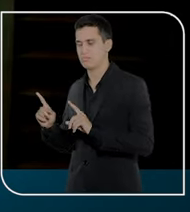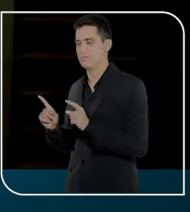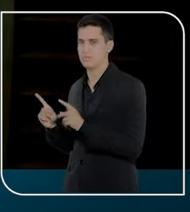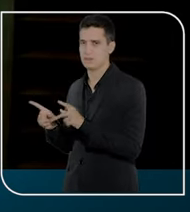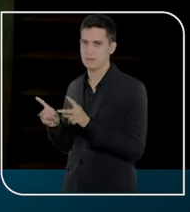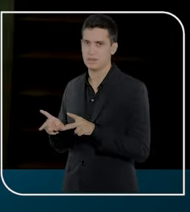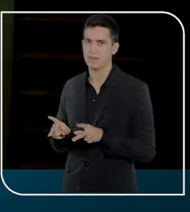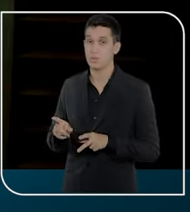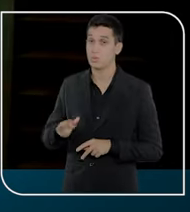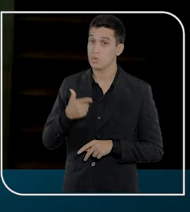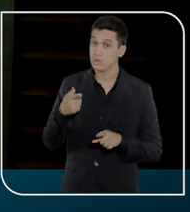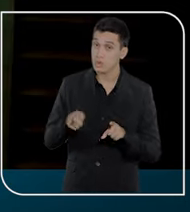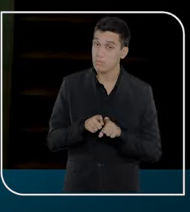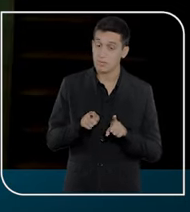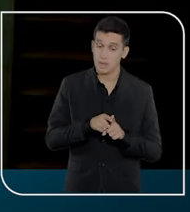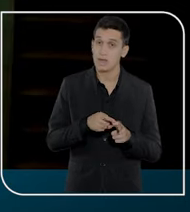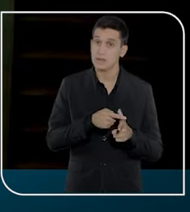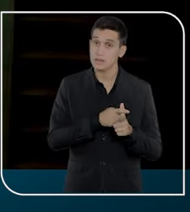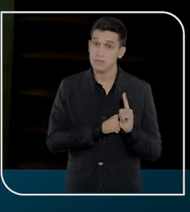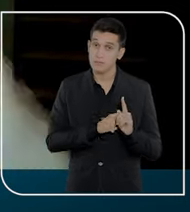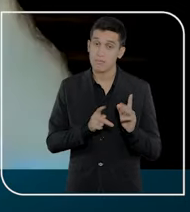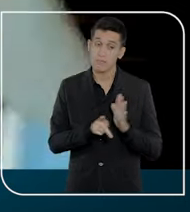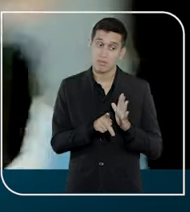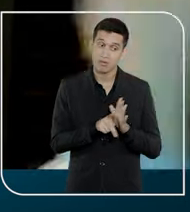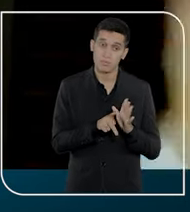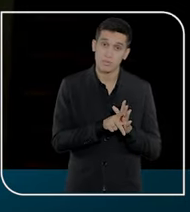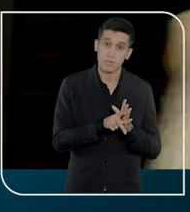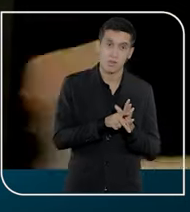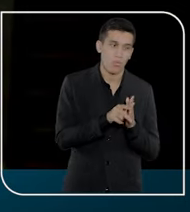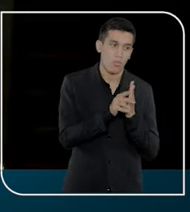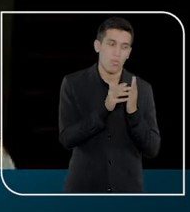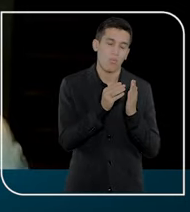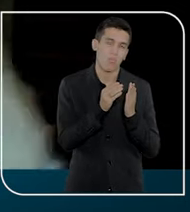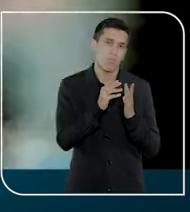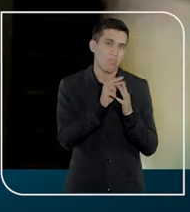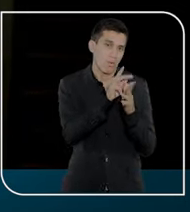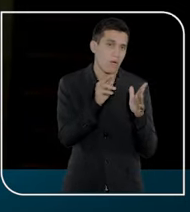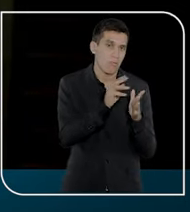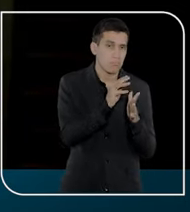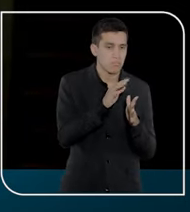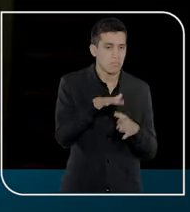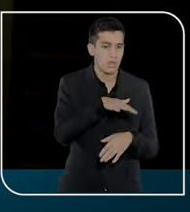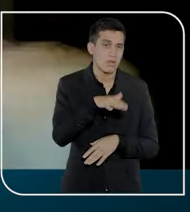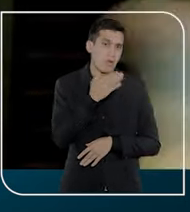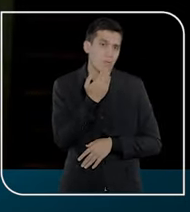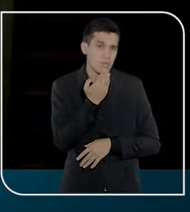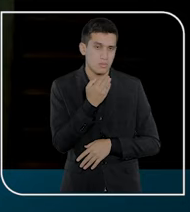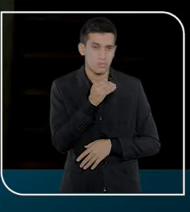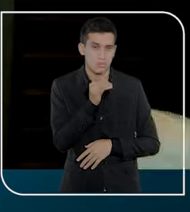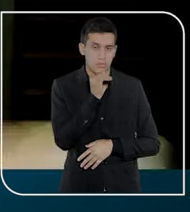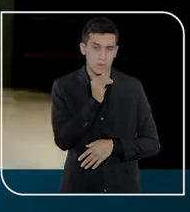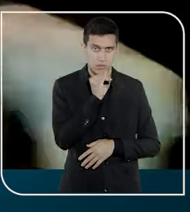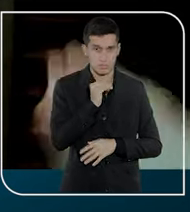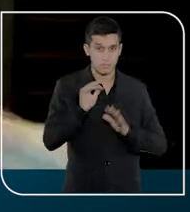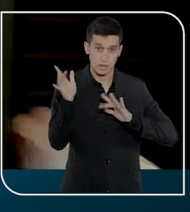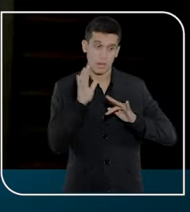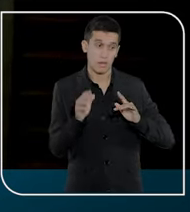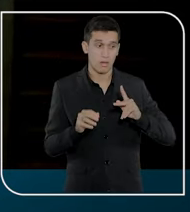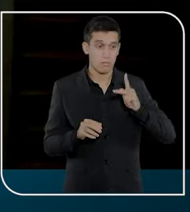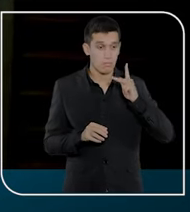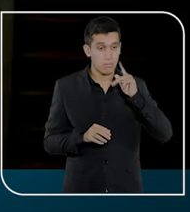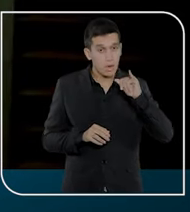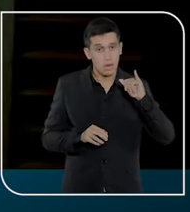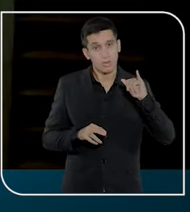caráter alimentar. Então, você imagine que tem um genitor, né, uma mãe ou um pai, devendo alimentos